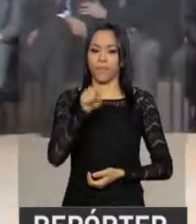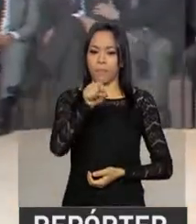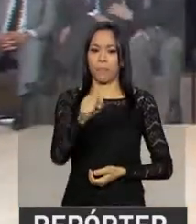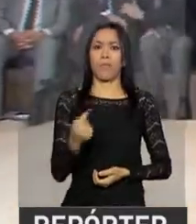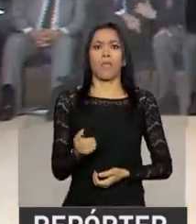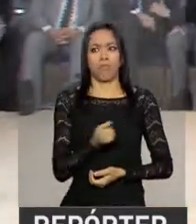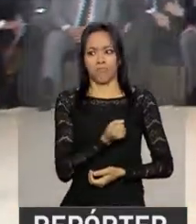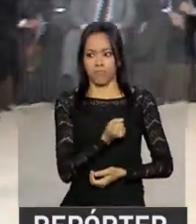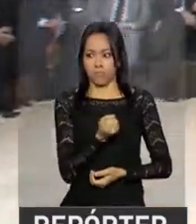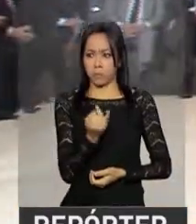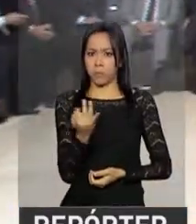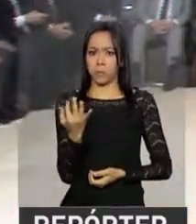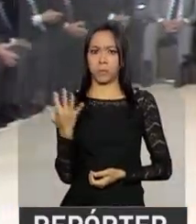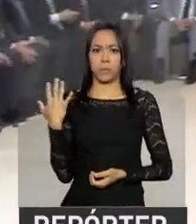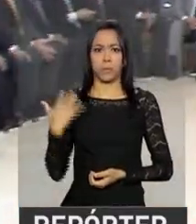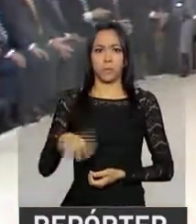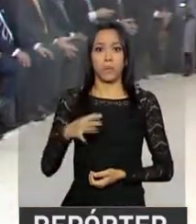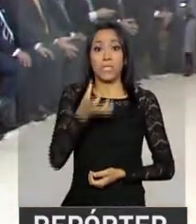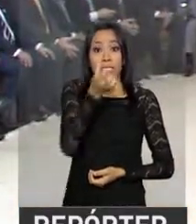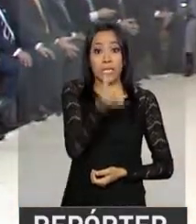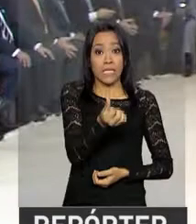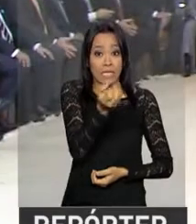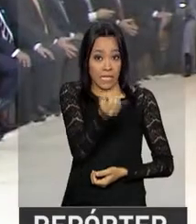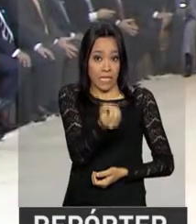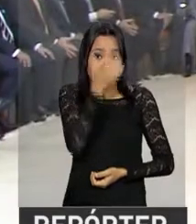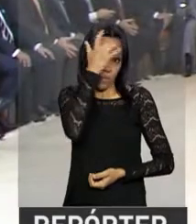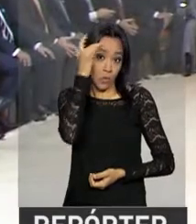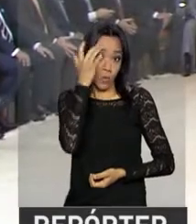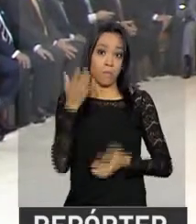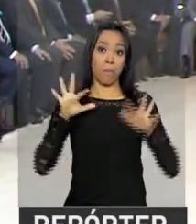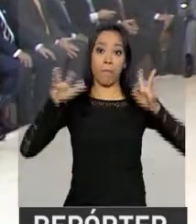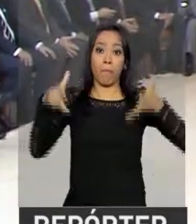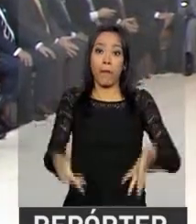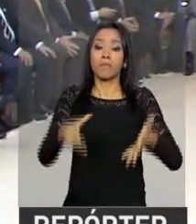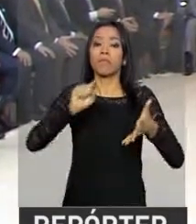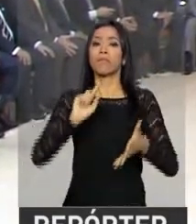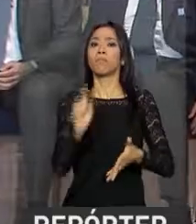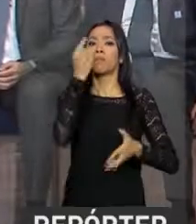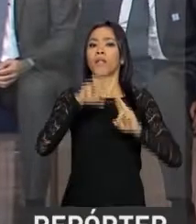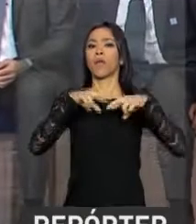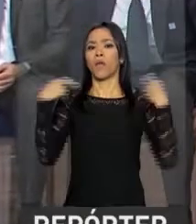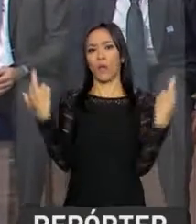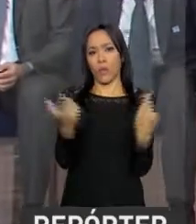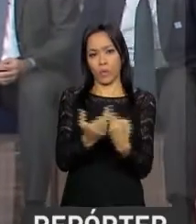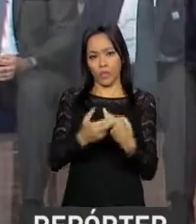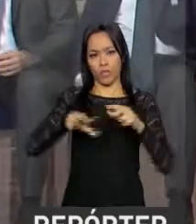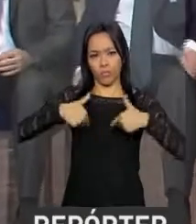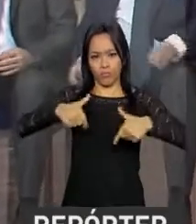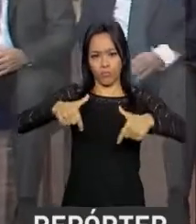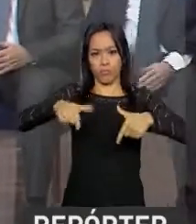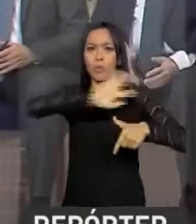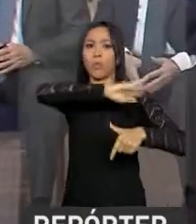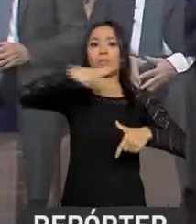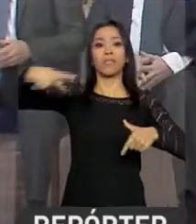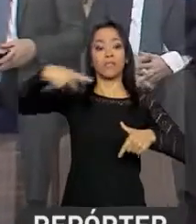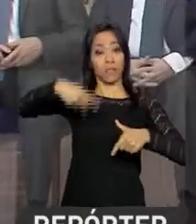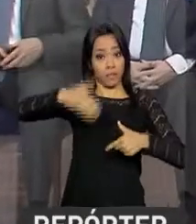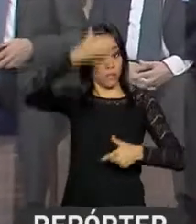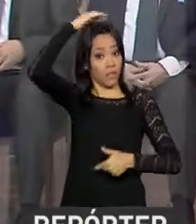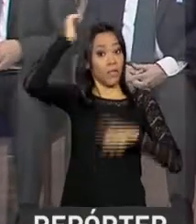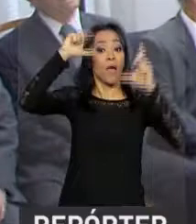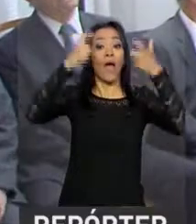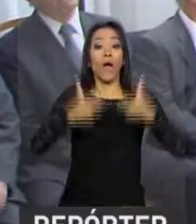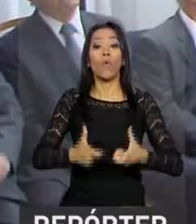e qualificado pelo menos 60 pessoas participaram da primeira reunião de trabalho do presidente michel temer no palácio da